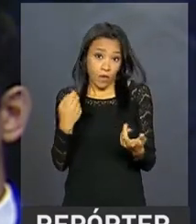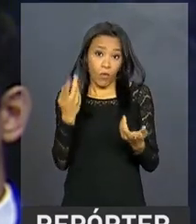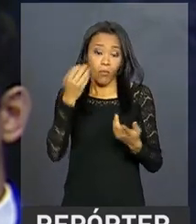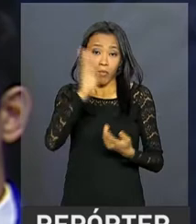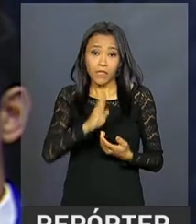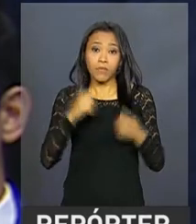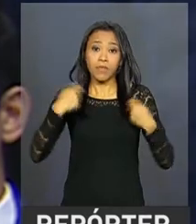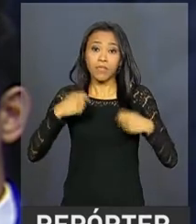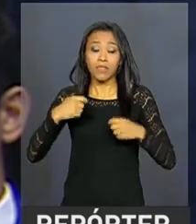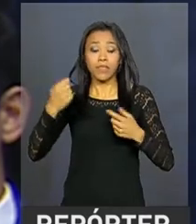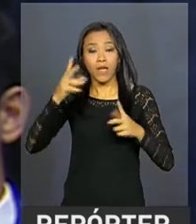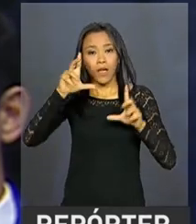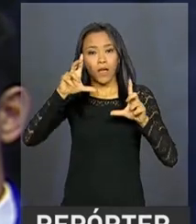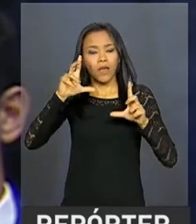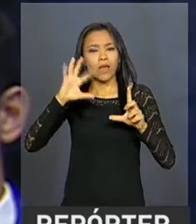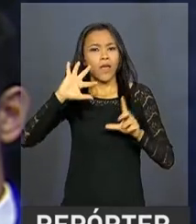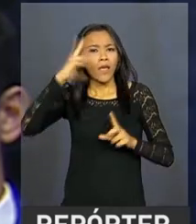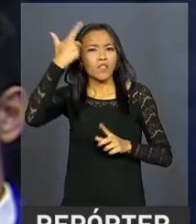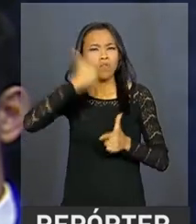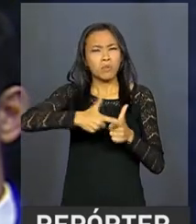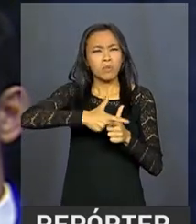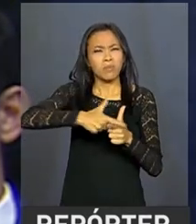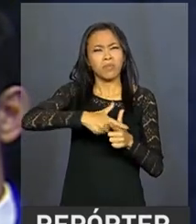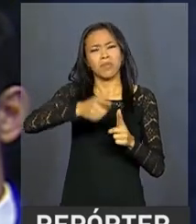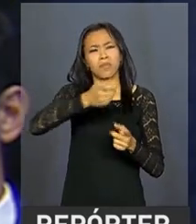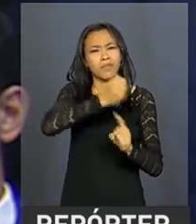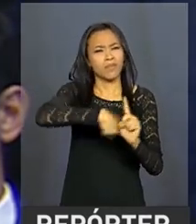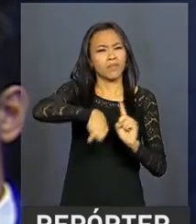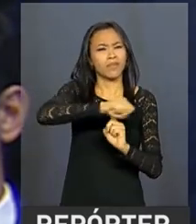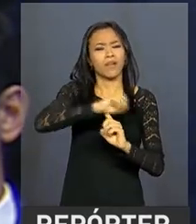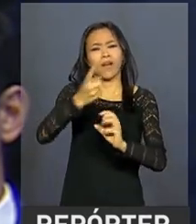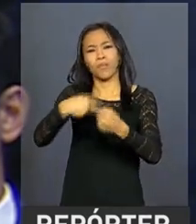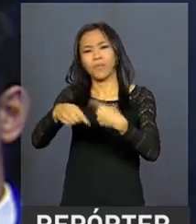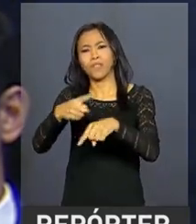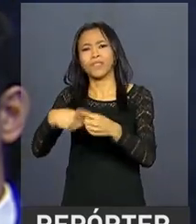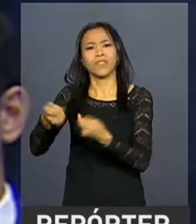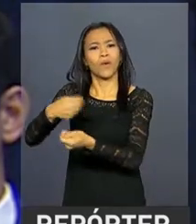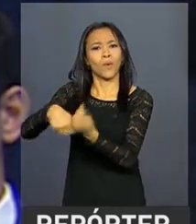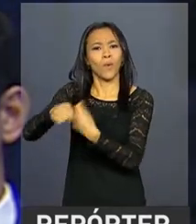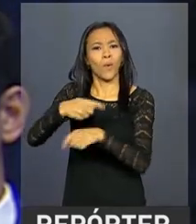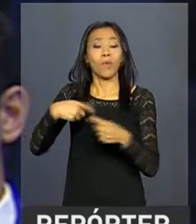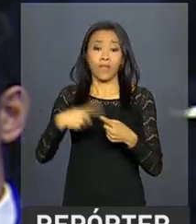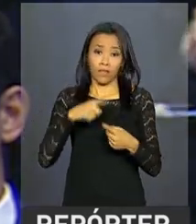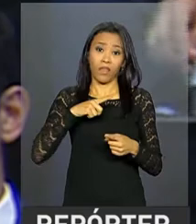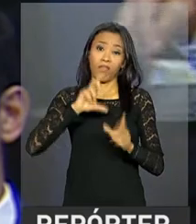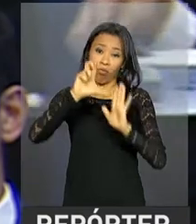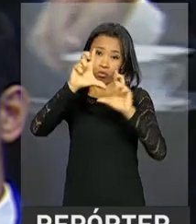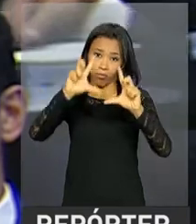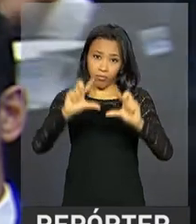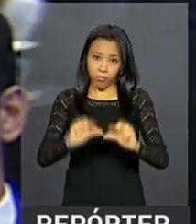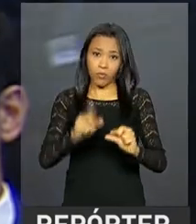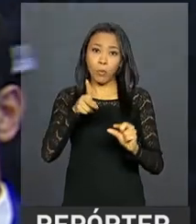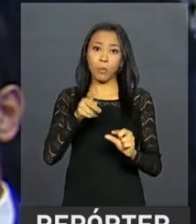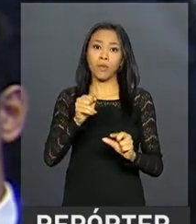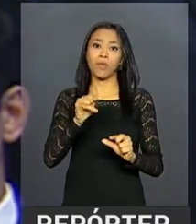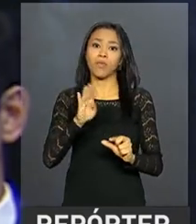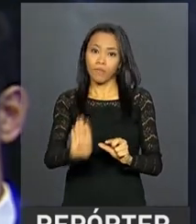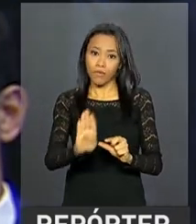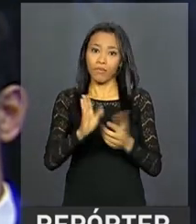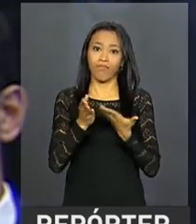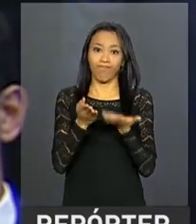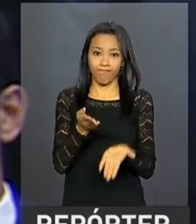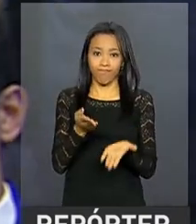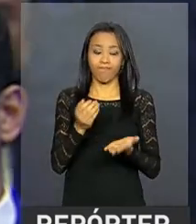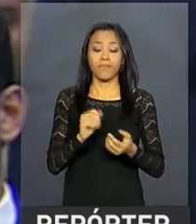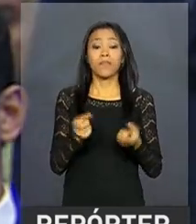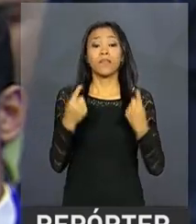as crises econômica, social e política, que resultaram na retração do produto interno bruto, que é a soma dos bens e serviços